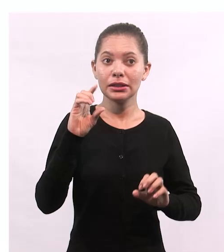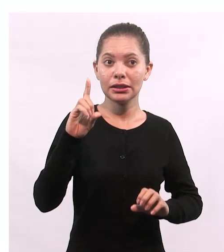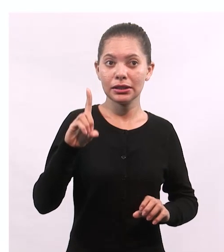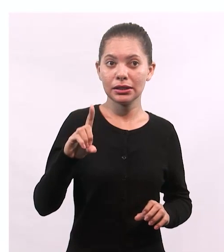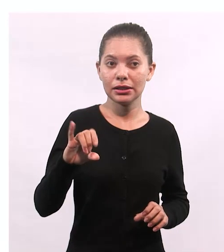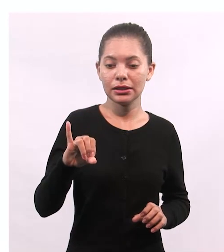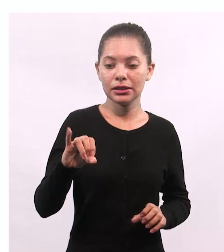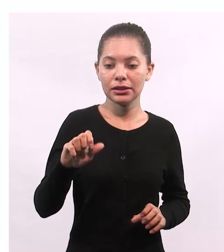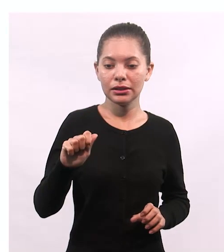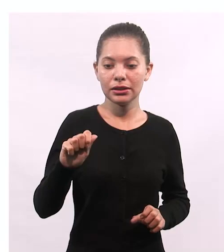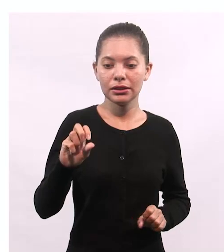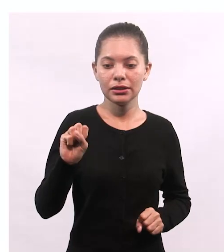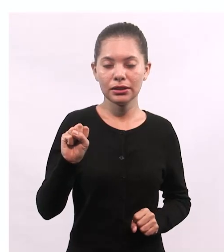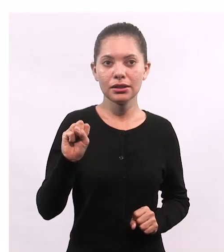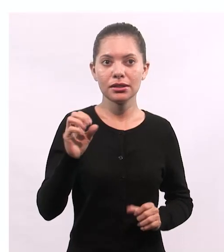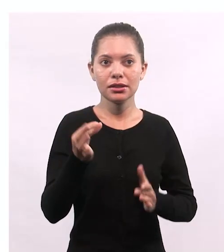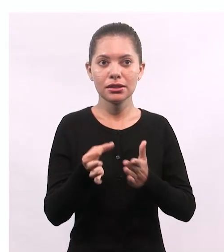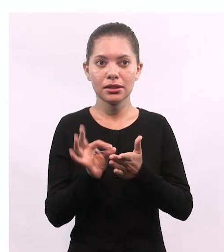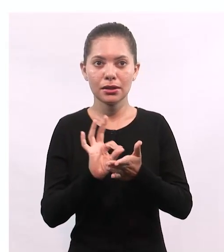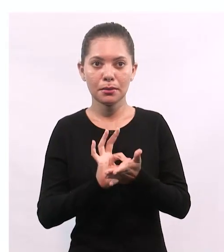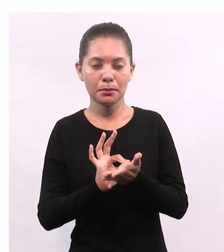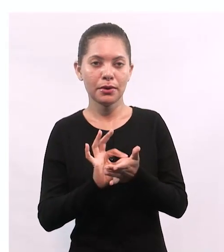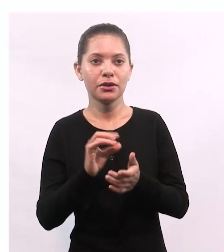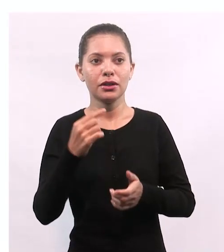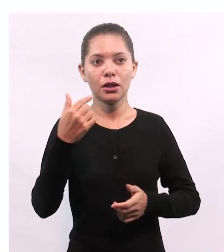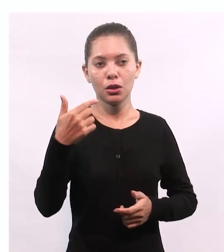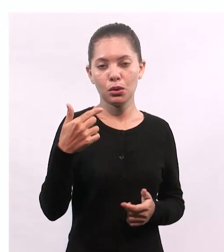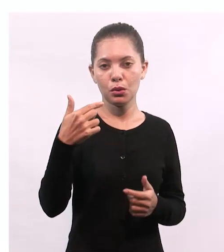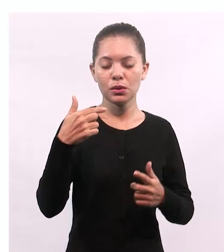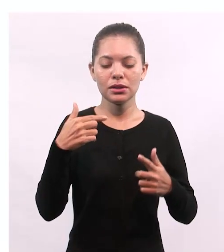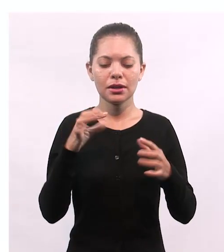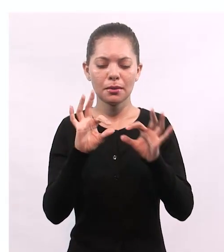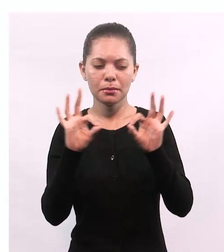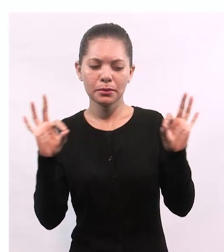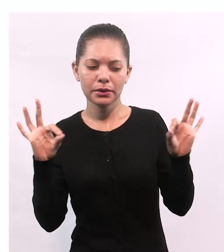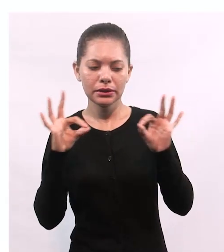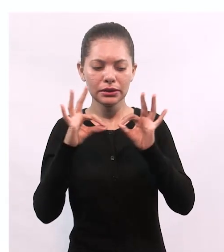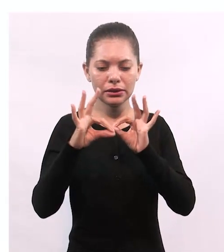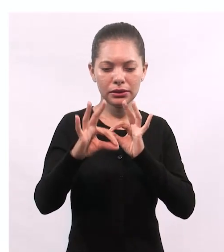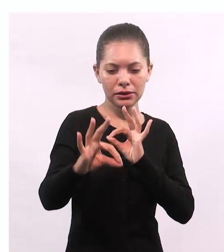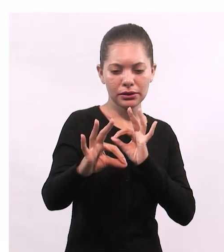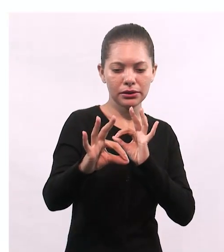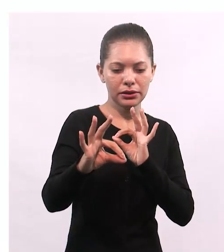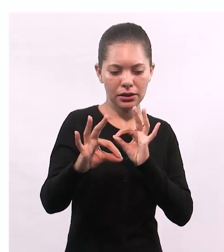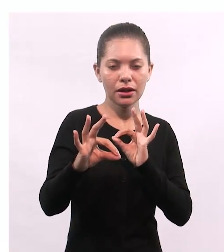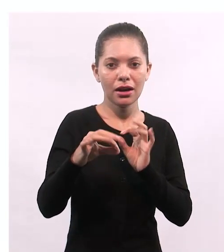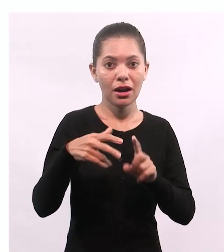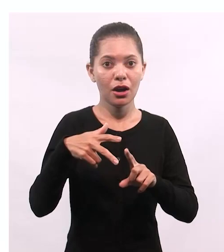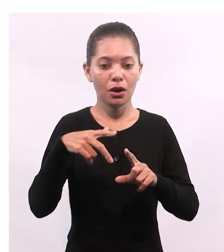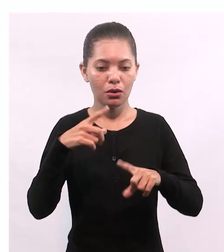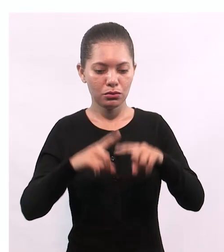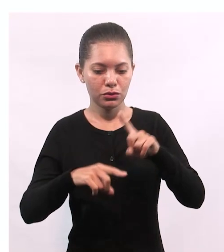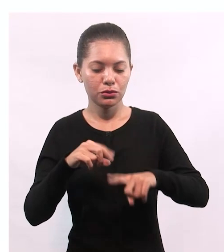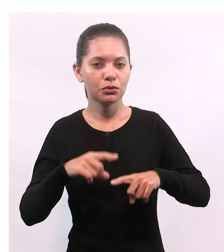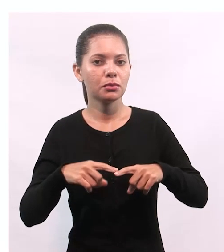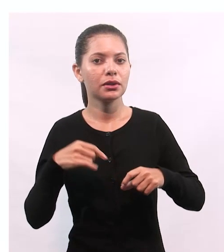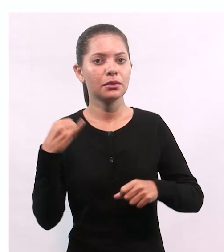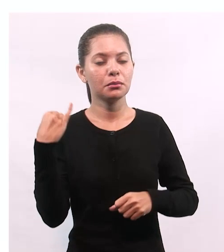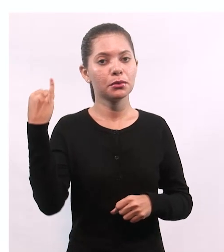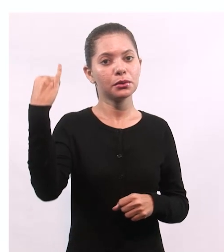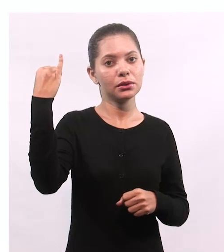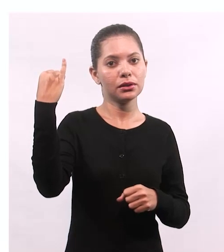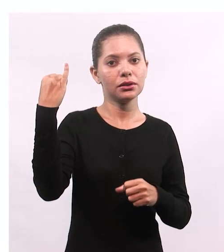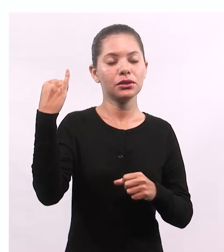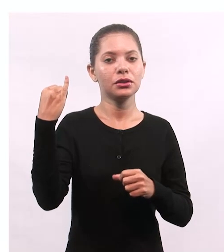Dias, 1998, página 2, o ato de medir é um importante instrumento para o progresso